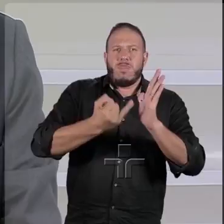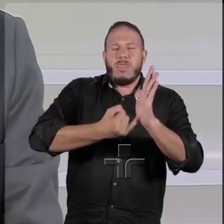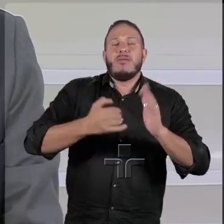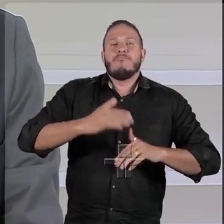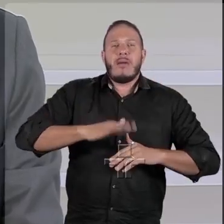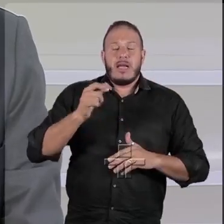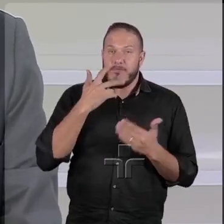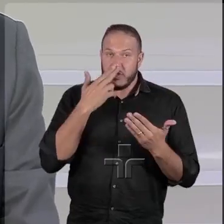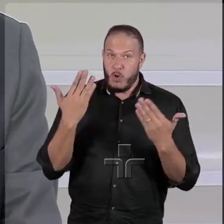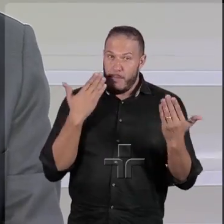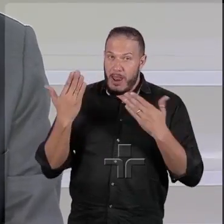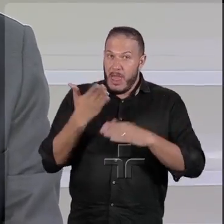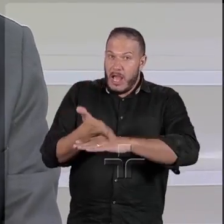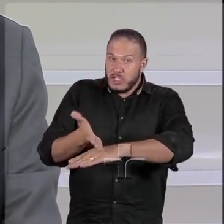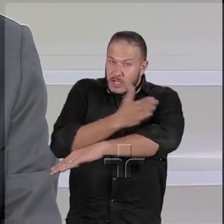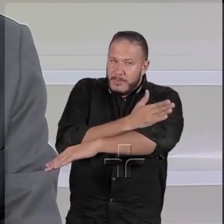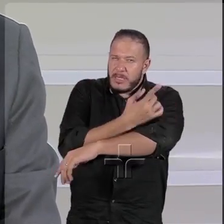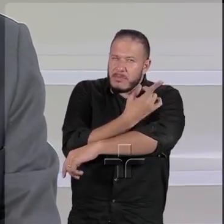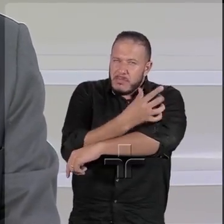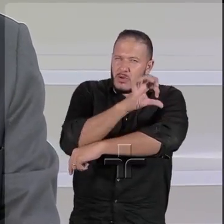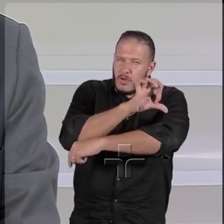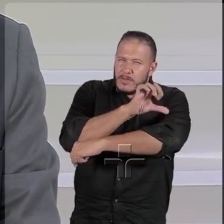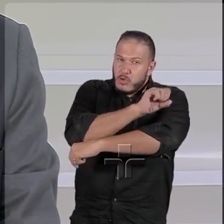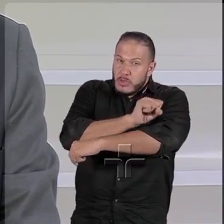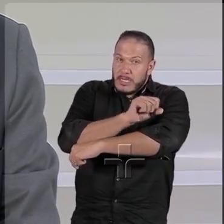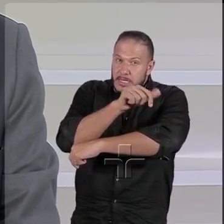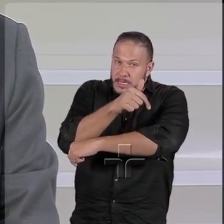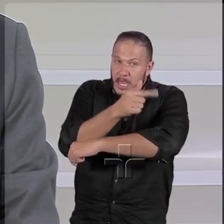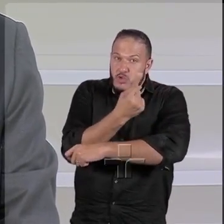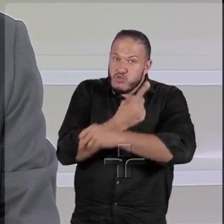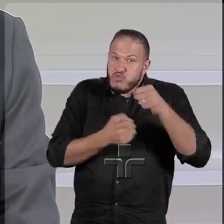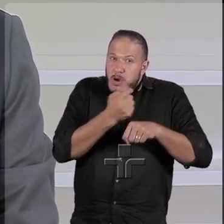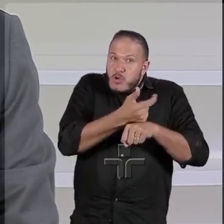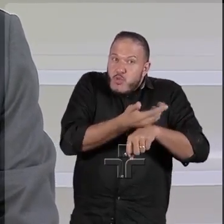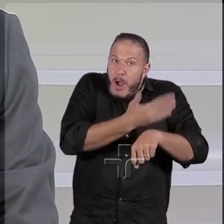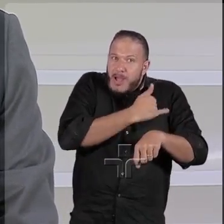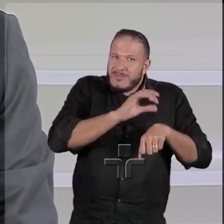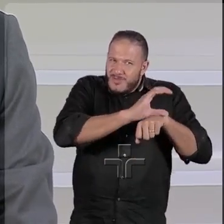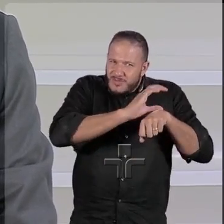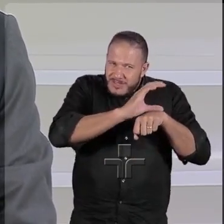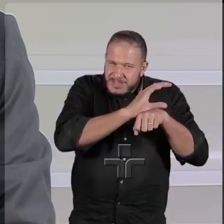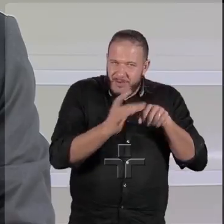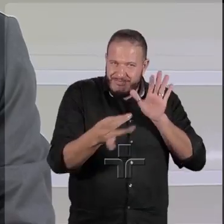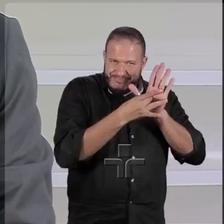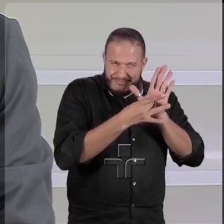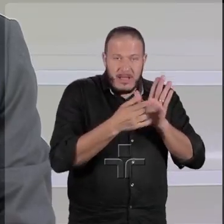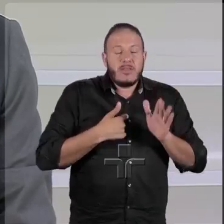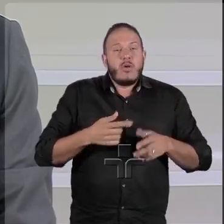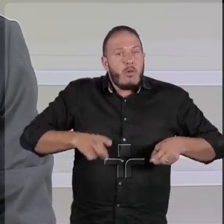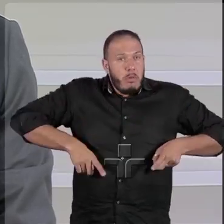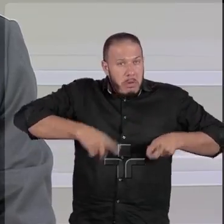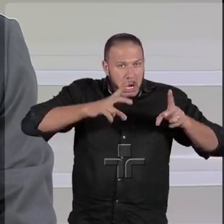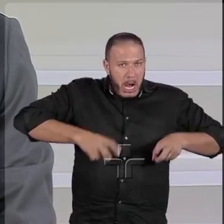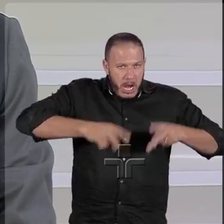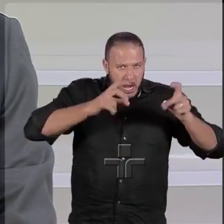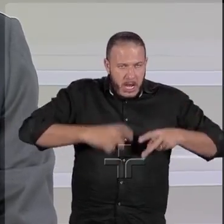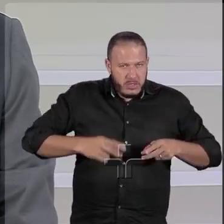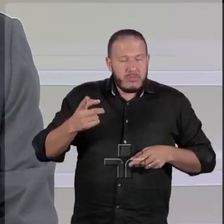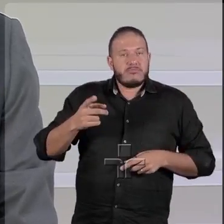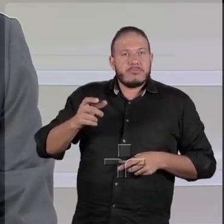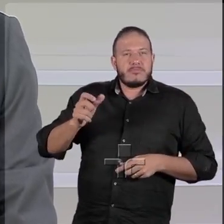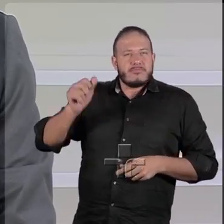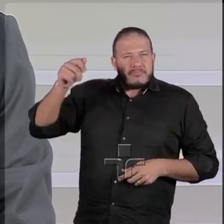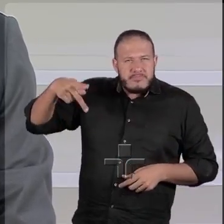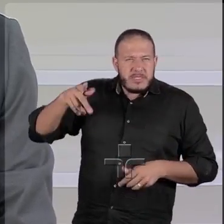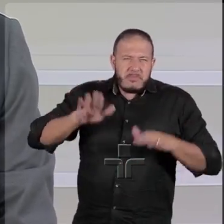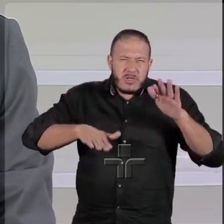em 88, 87, um ano antes da Constituição, o gasto previdenciário do Brasil andava em